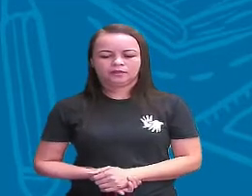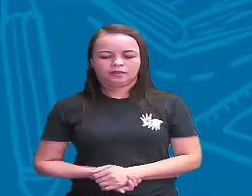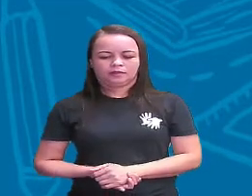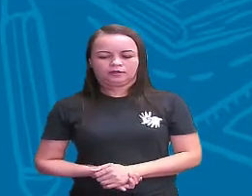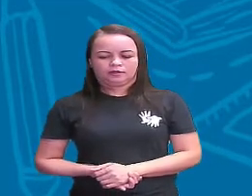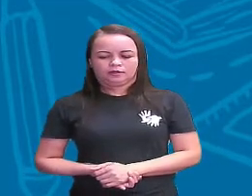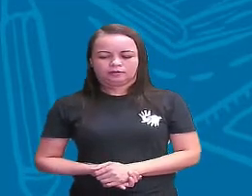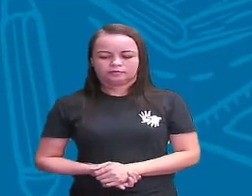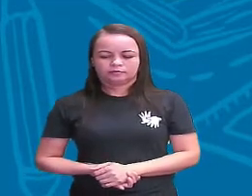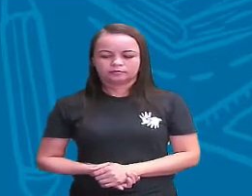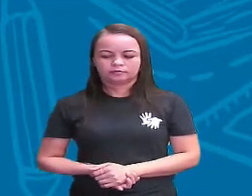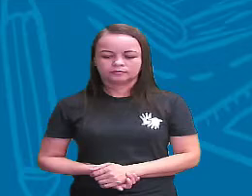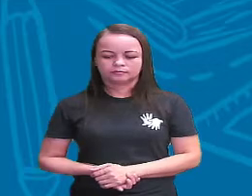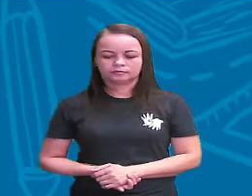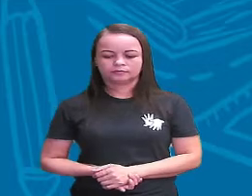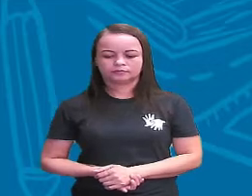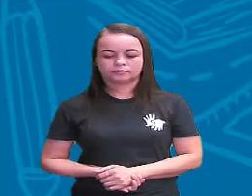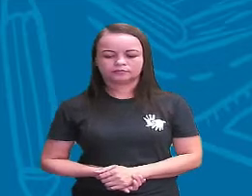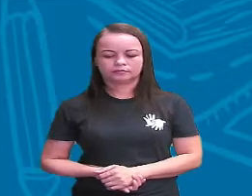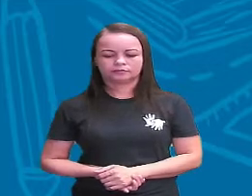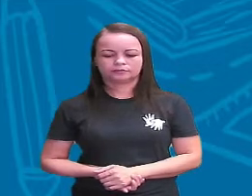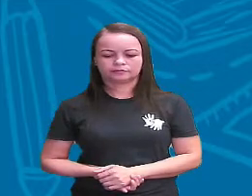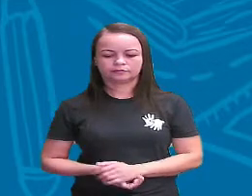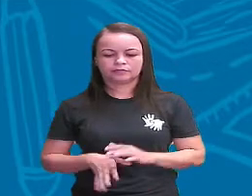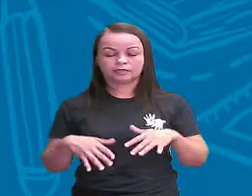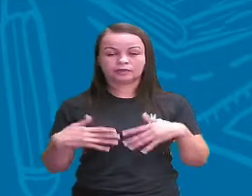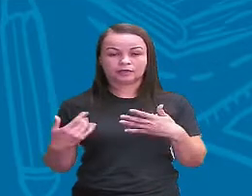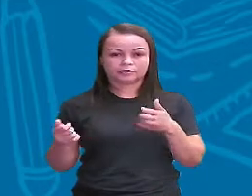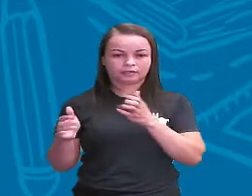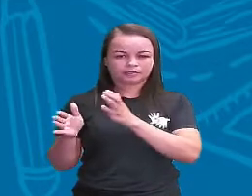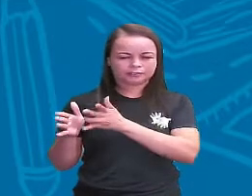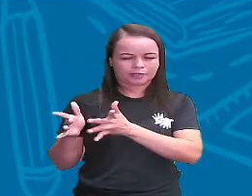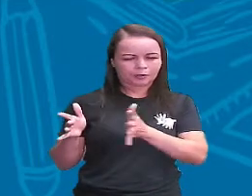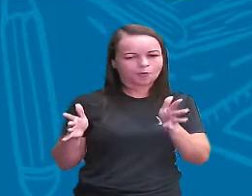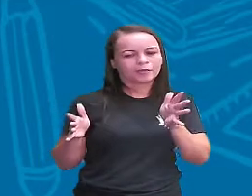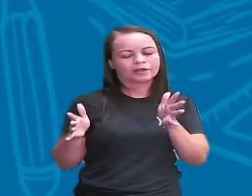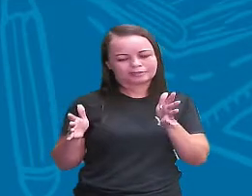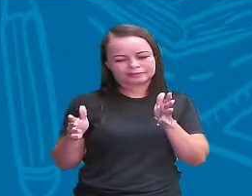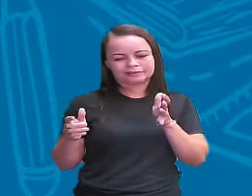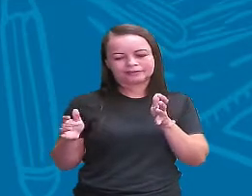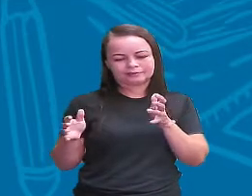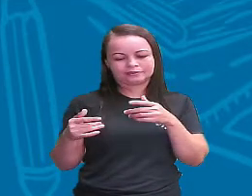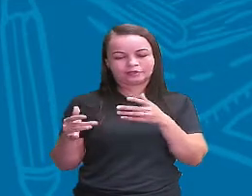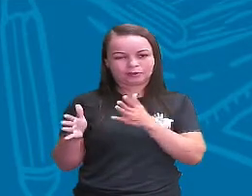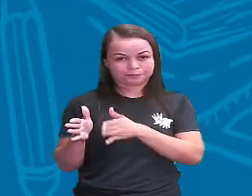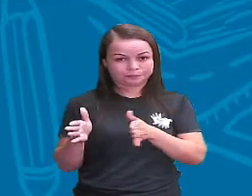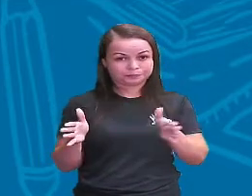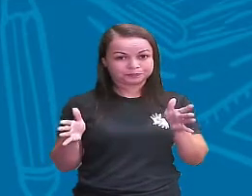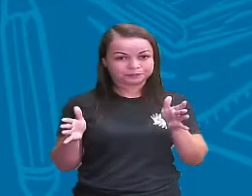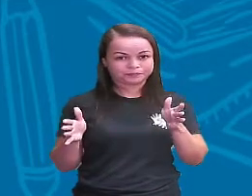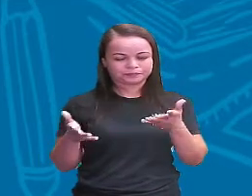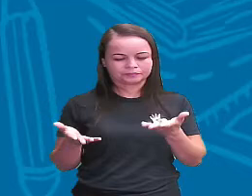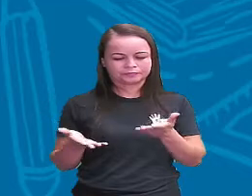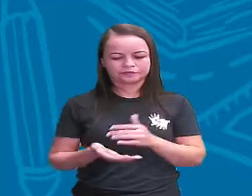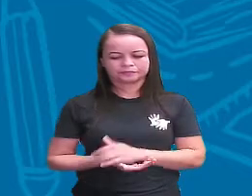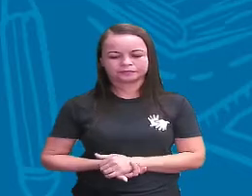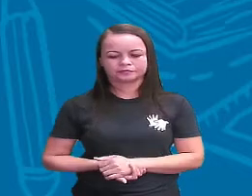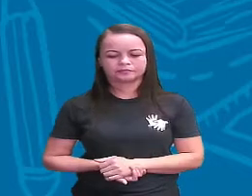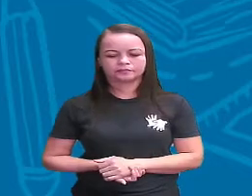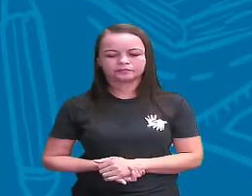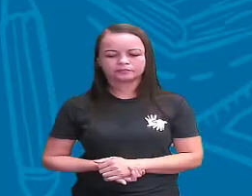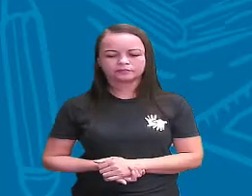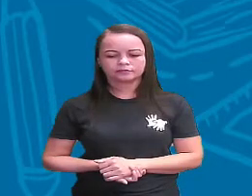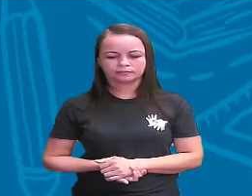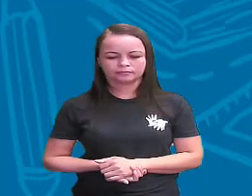Então, olha só. Aí, a gente dá sequência, né? Vamos seguindo aqui por diante.